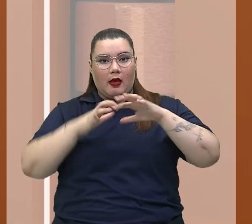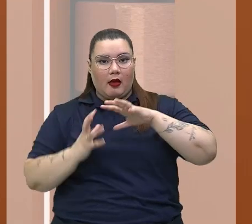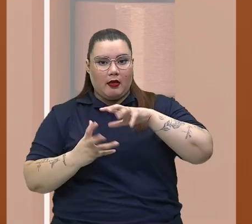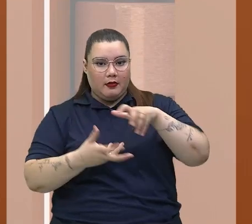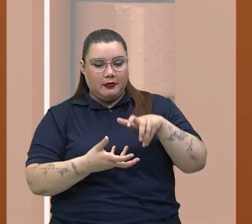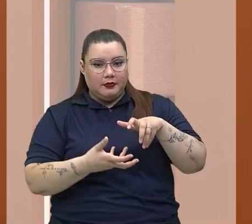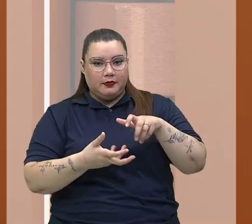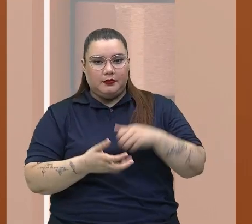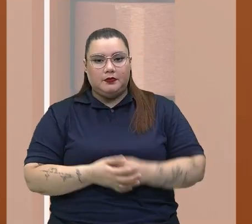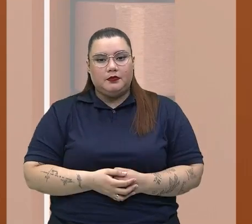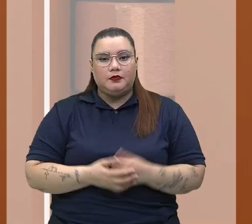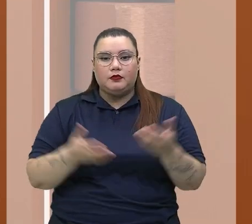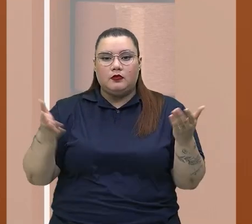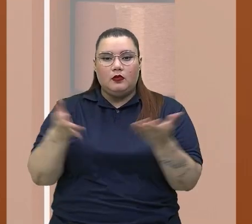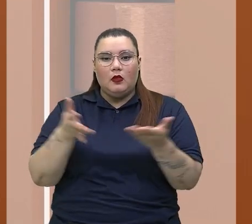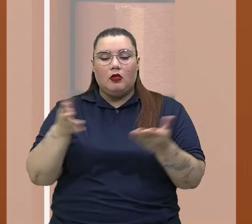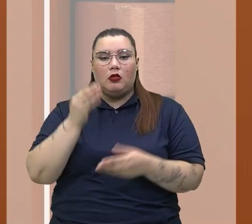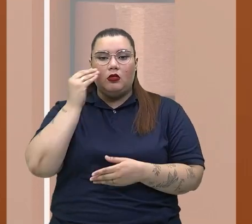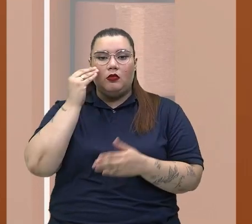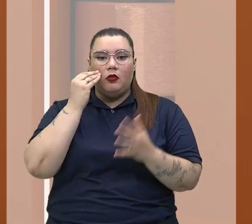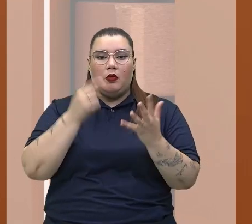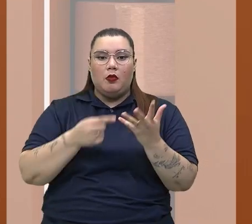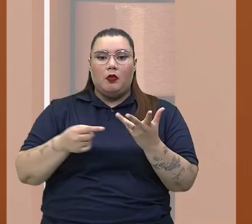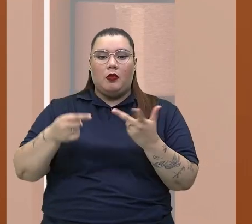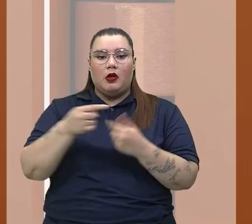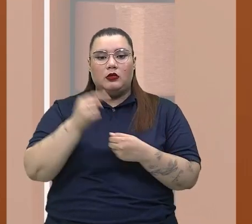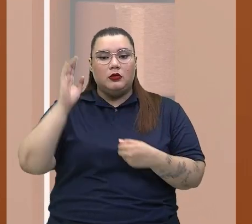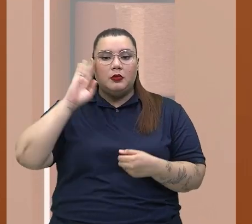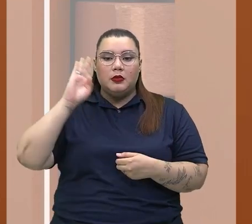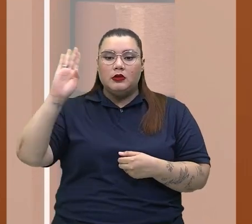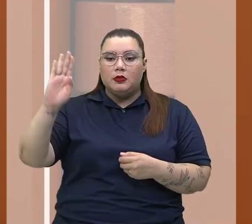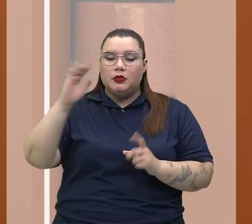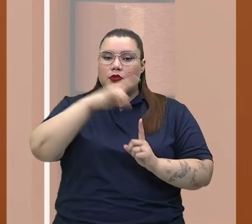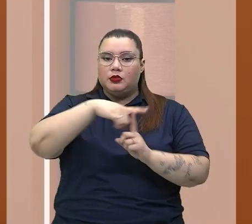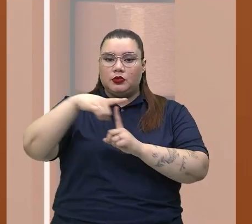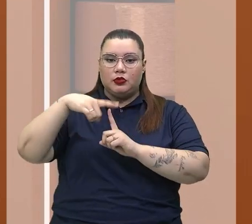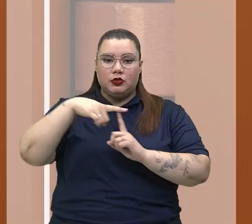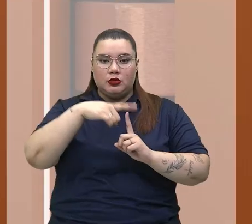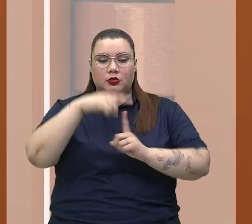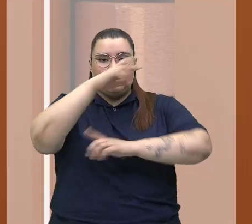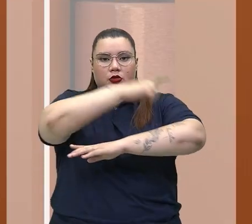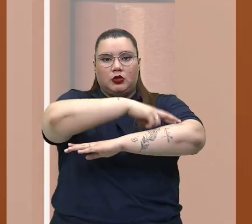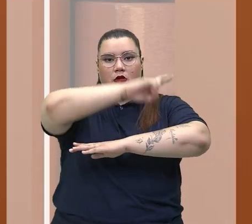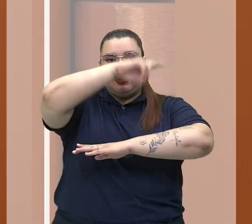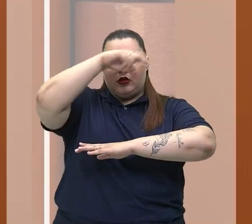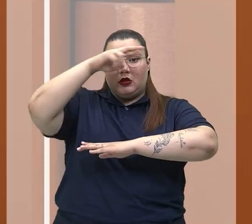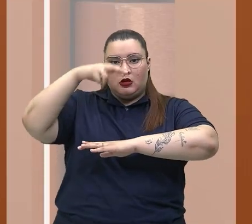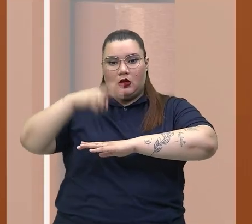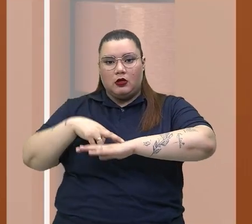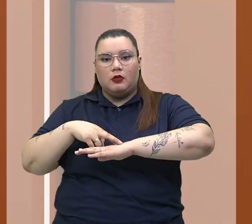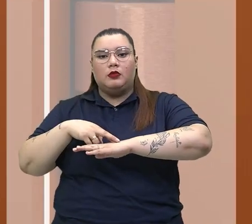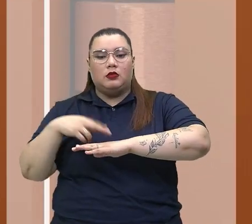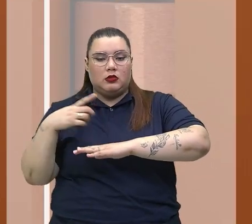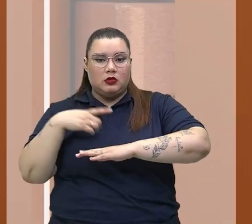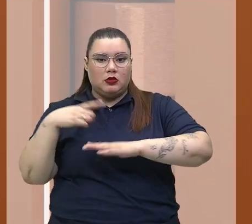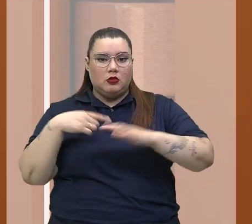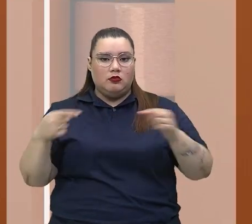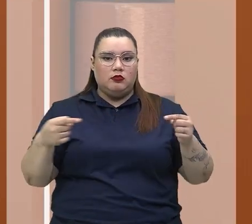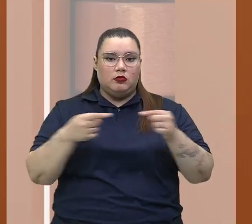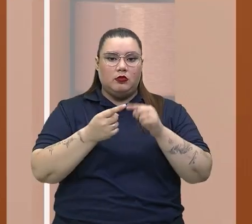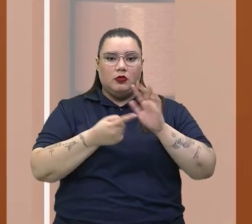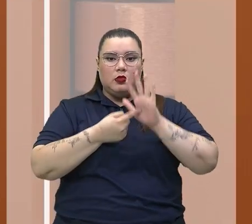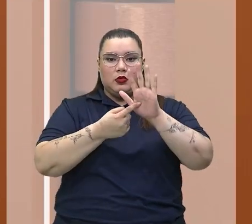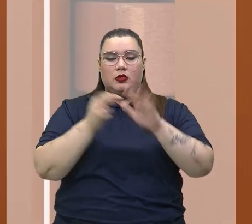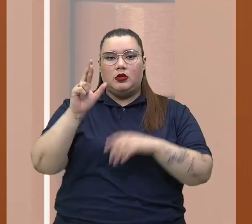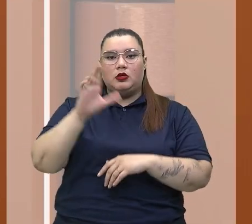aí a gente vai verificar quais são as principais formas de relevo que se destacam na